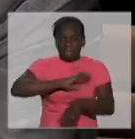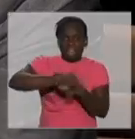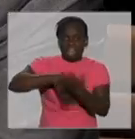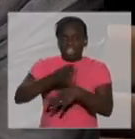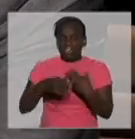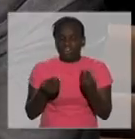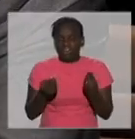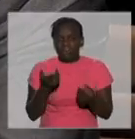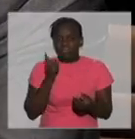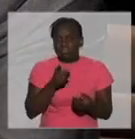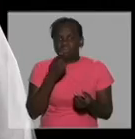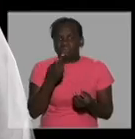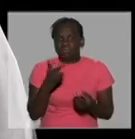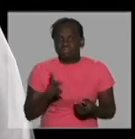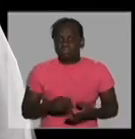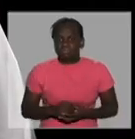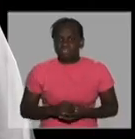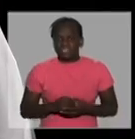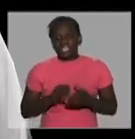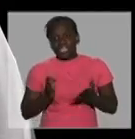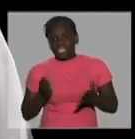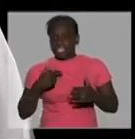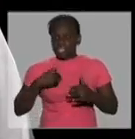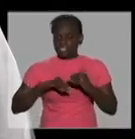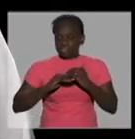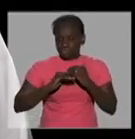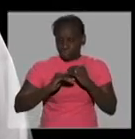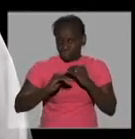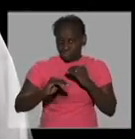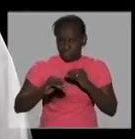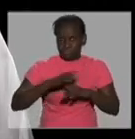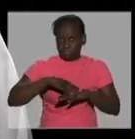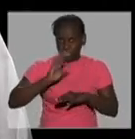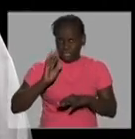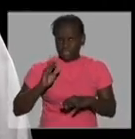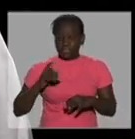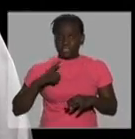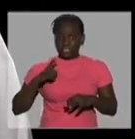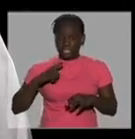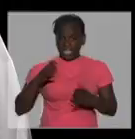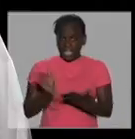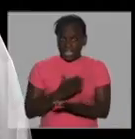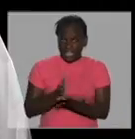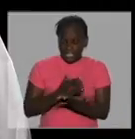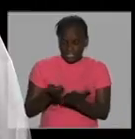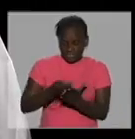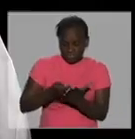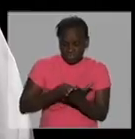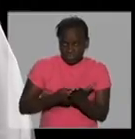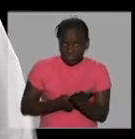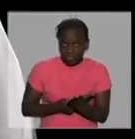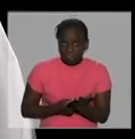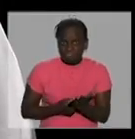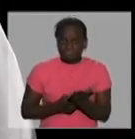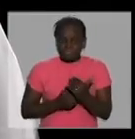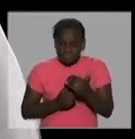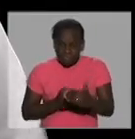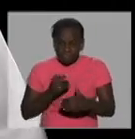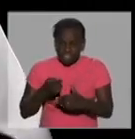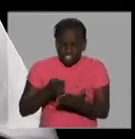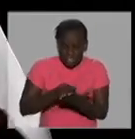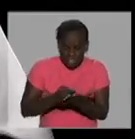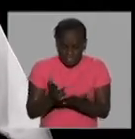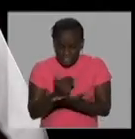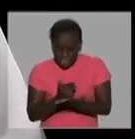é desorganizado? Como é que funciona contigo? Acaba sendo mais linear, né? Acho que as ideias, eu tenho uns cadernos, assim, que à medida que